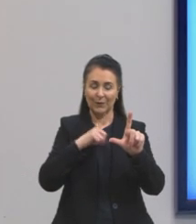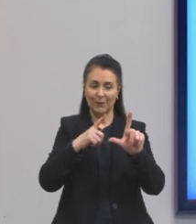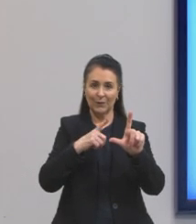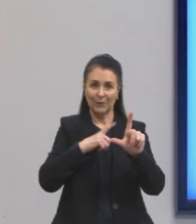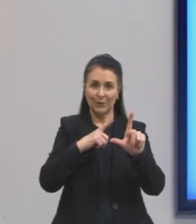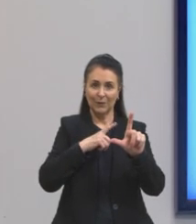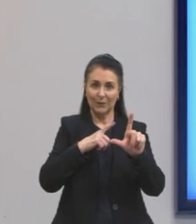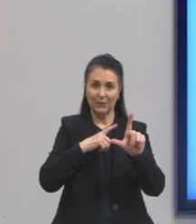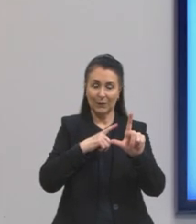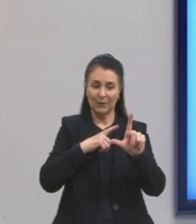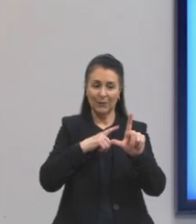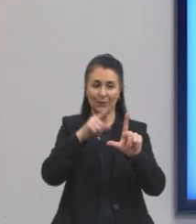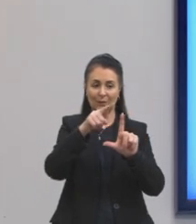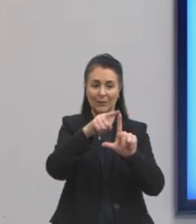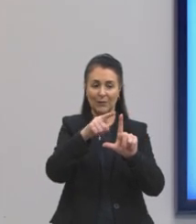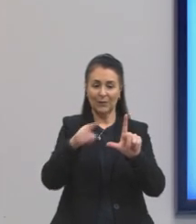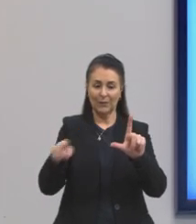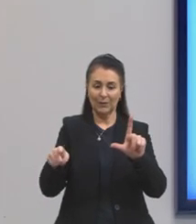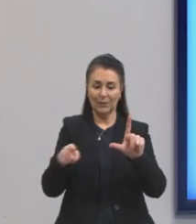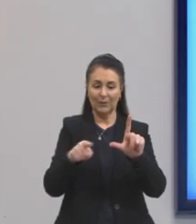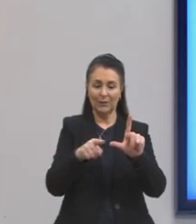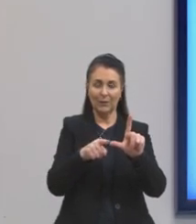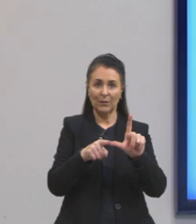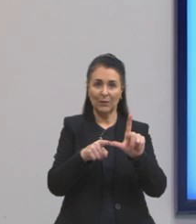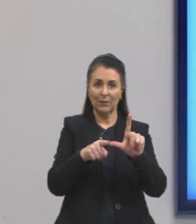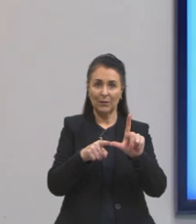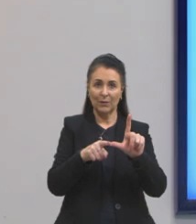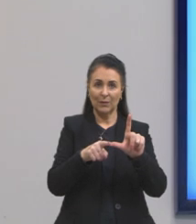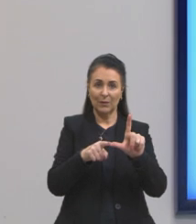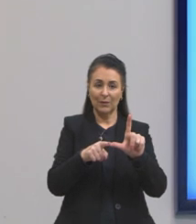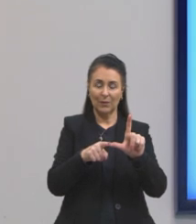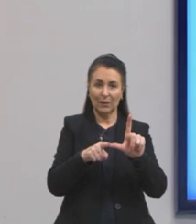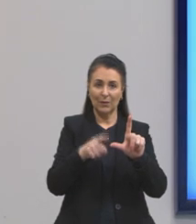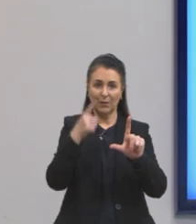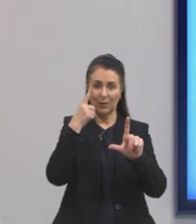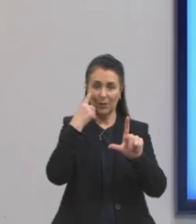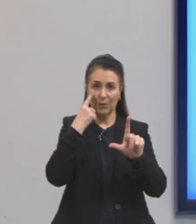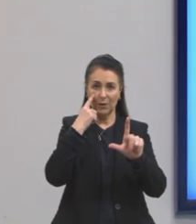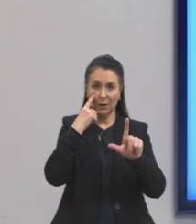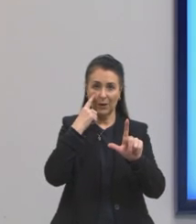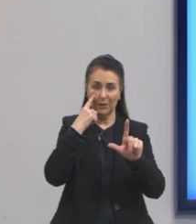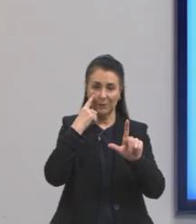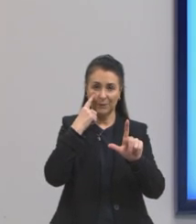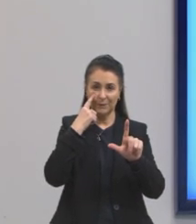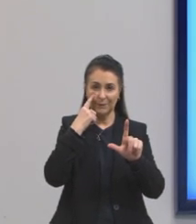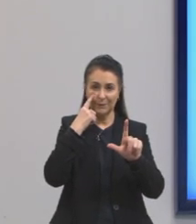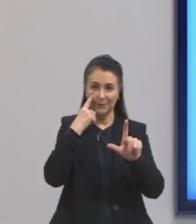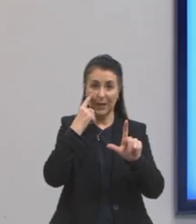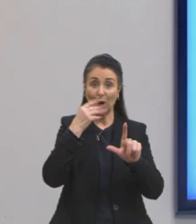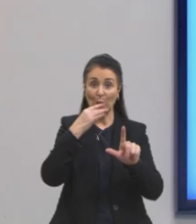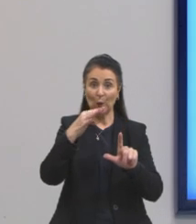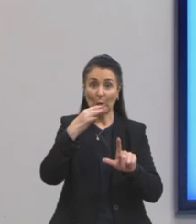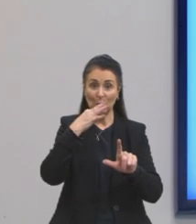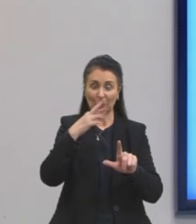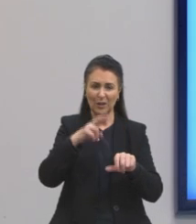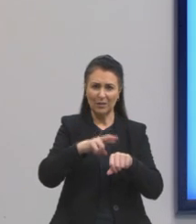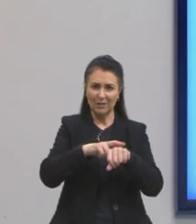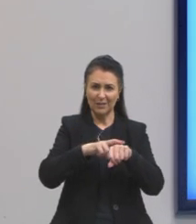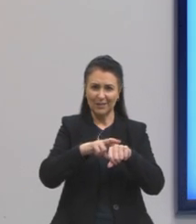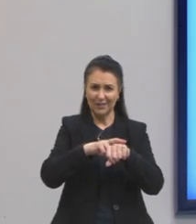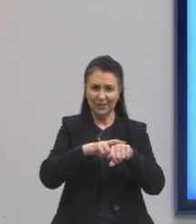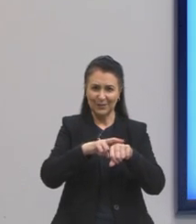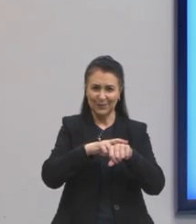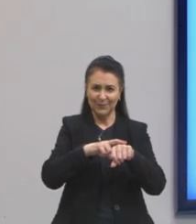destaque o triângulo retângulo em questão então eu coloquei numa cor diferente aqui para vocês vai aparecer um bege